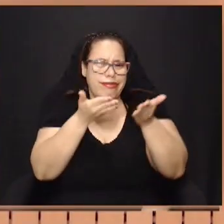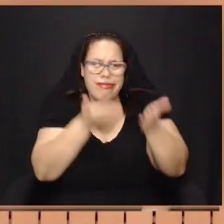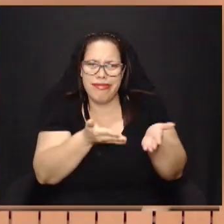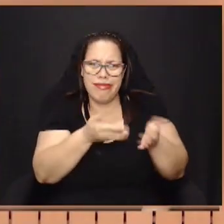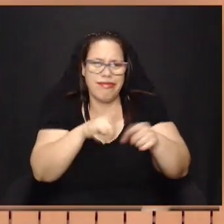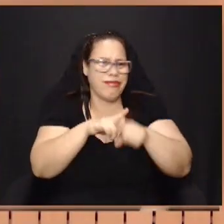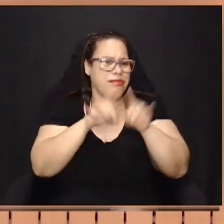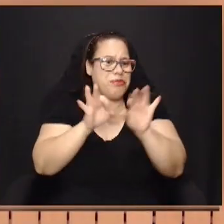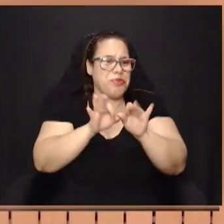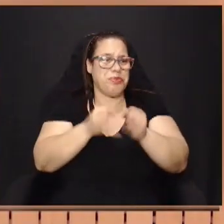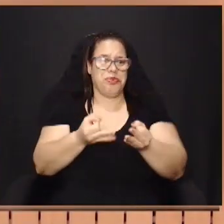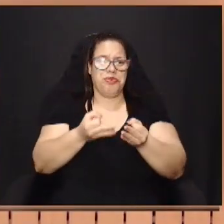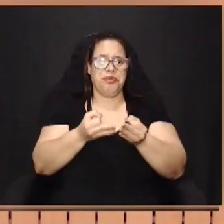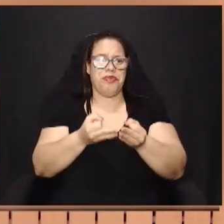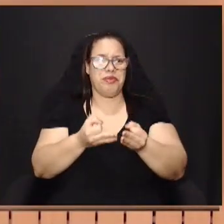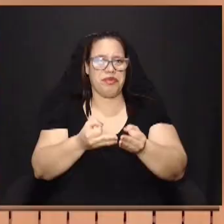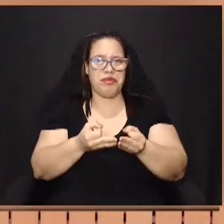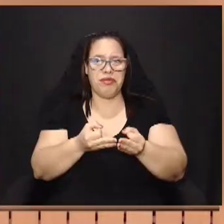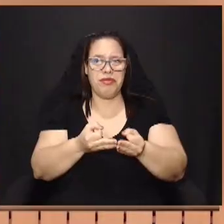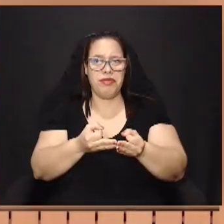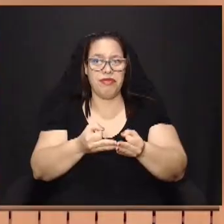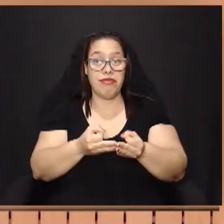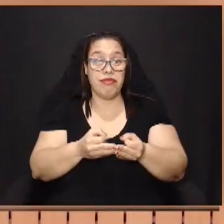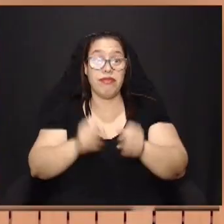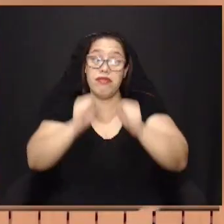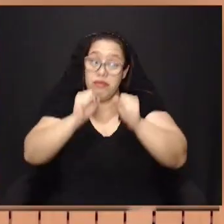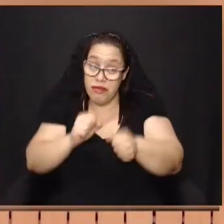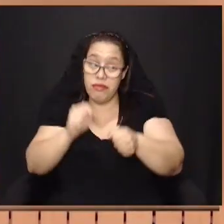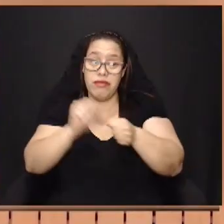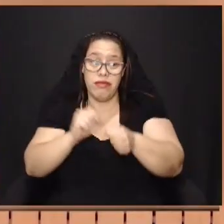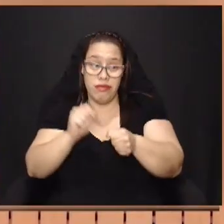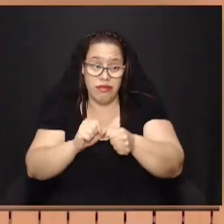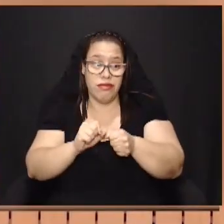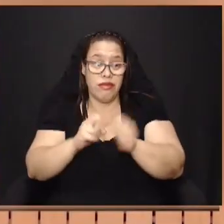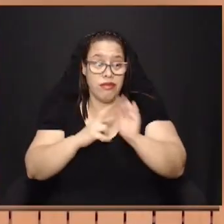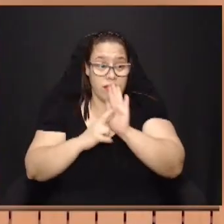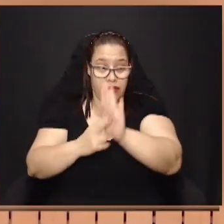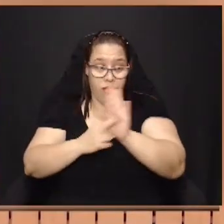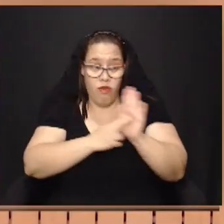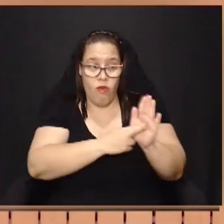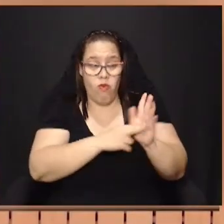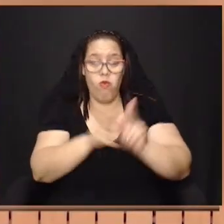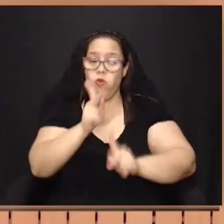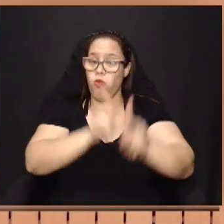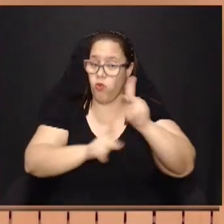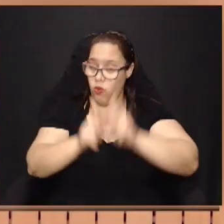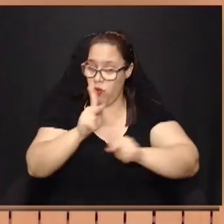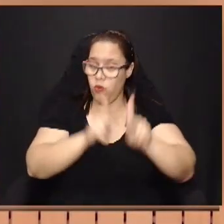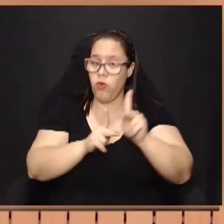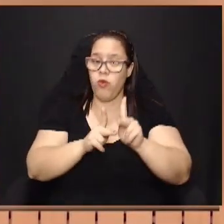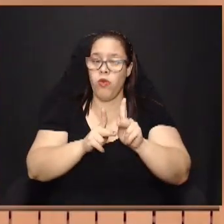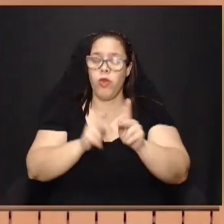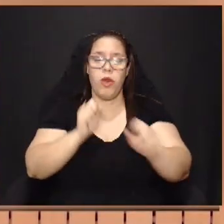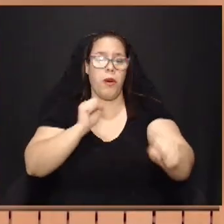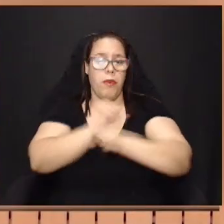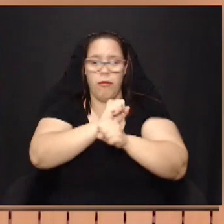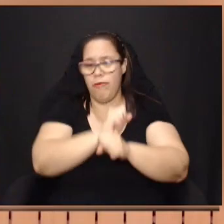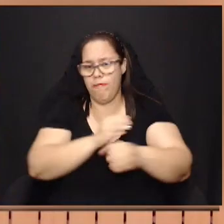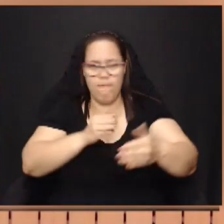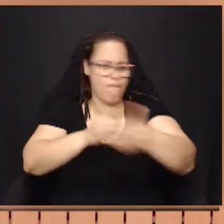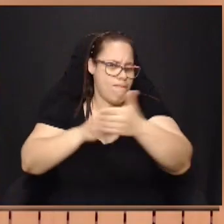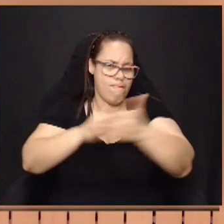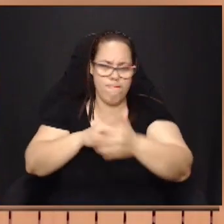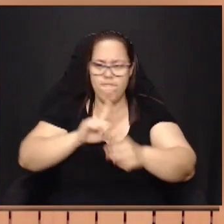mínimo que nós podemos fazer enquanto representantes da população é impedir que outras